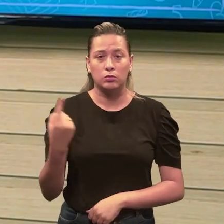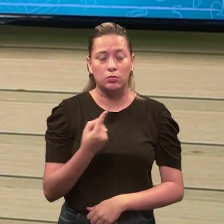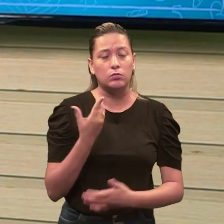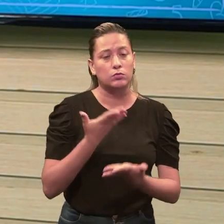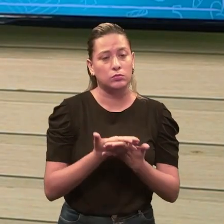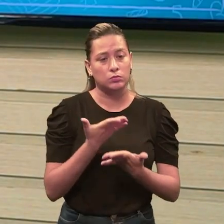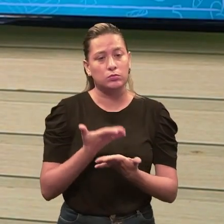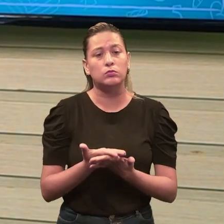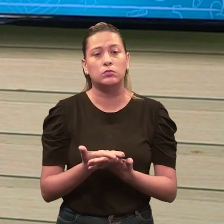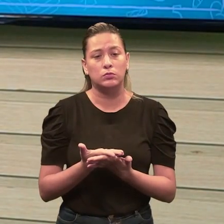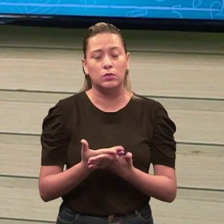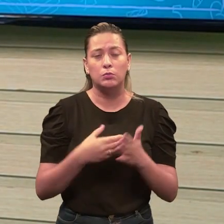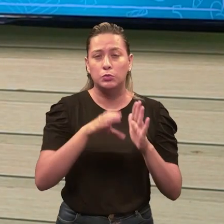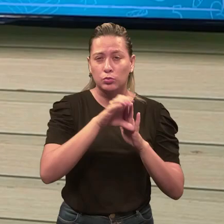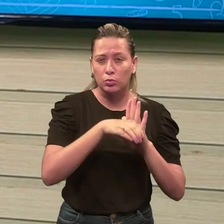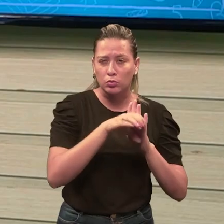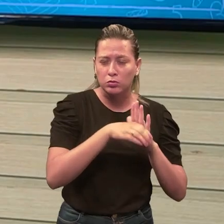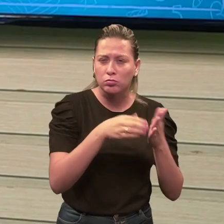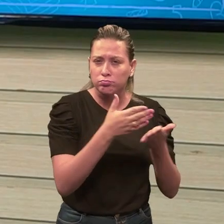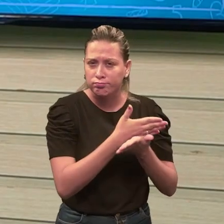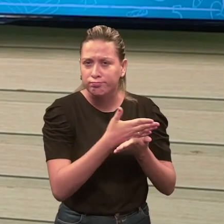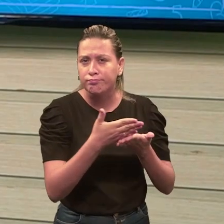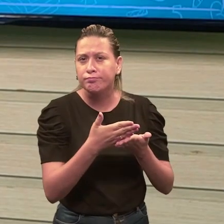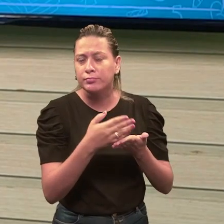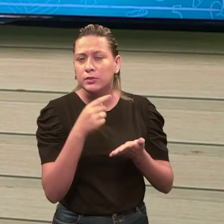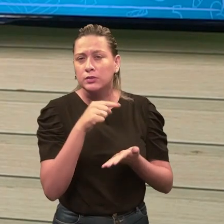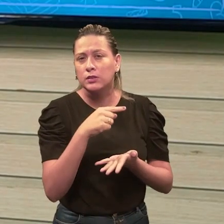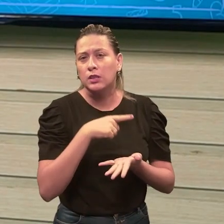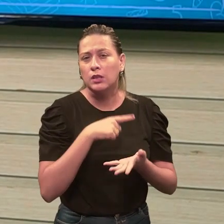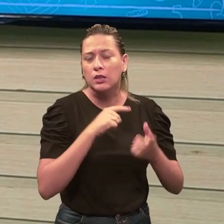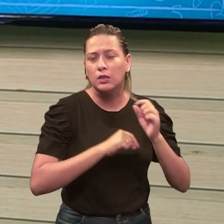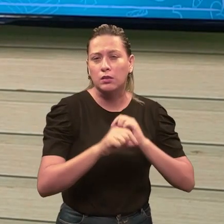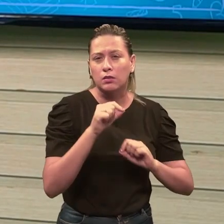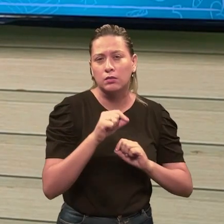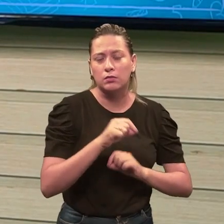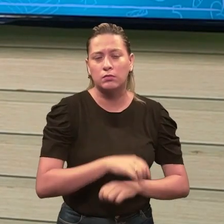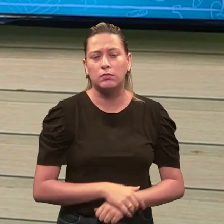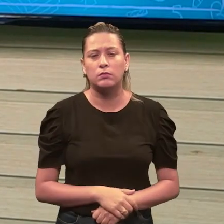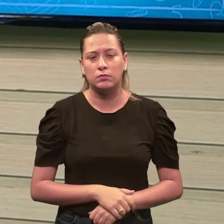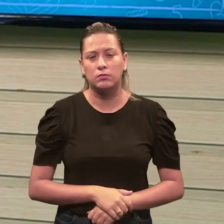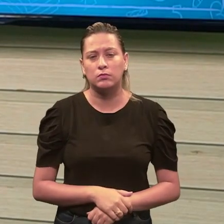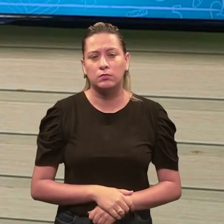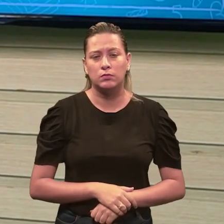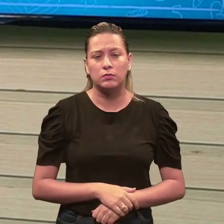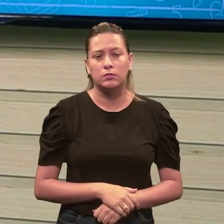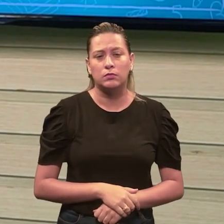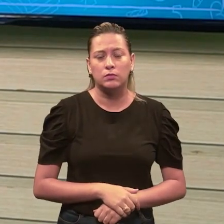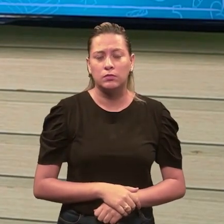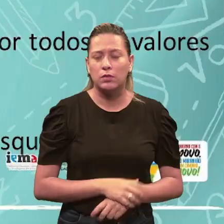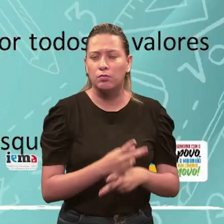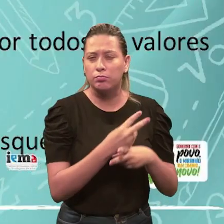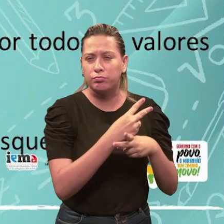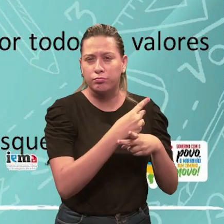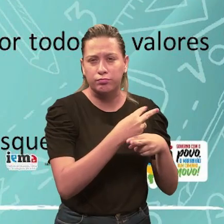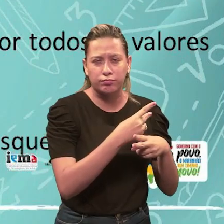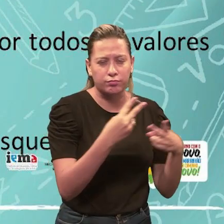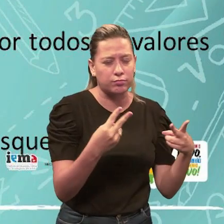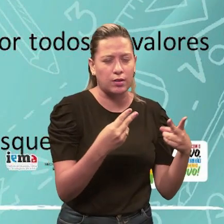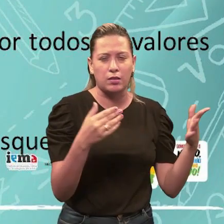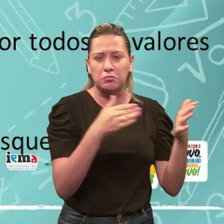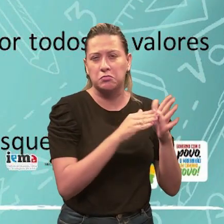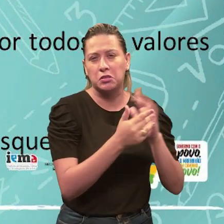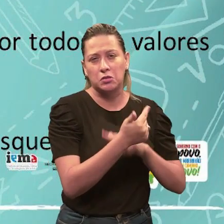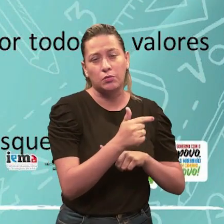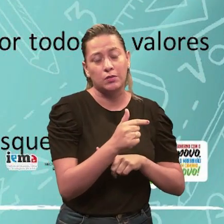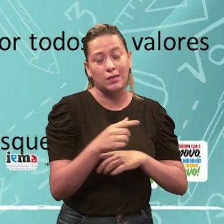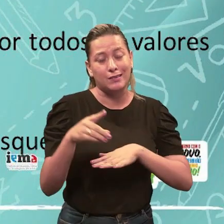naqueles conceitos iniciais que ele possui uma infinidade, enquanto digital somente duas, tá? Então, o que é